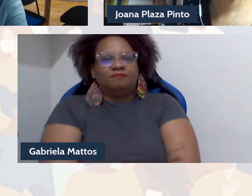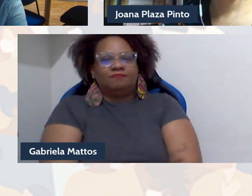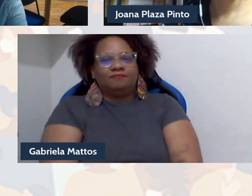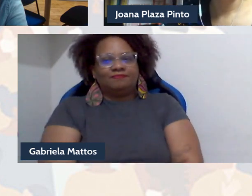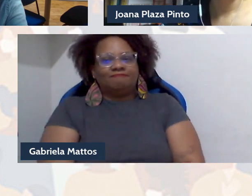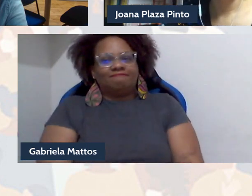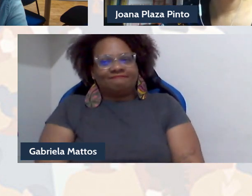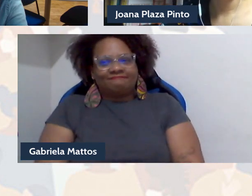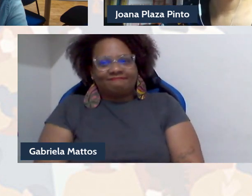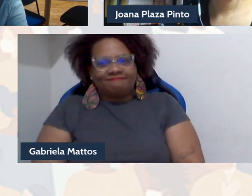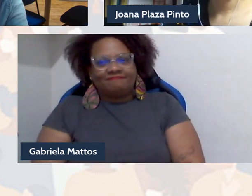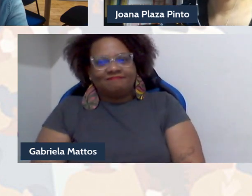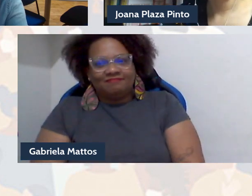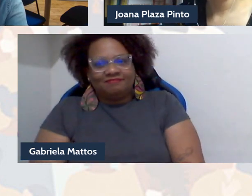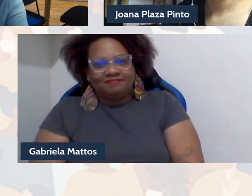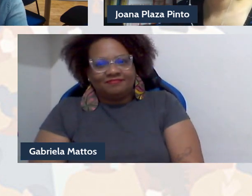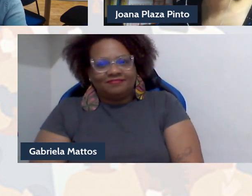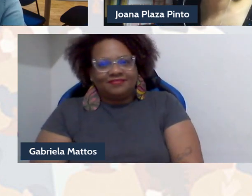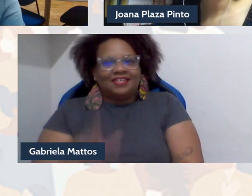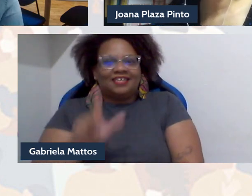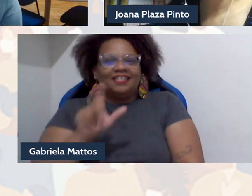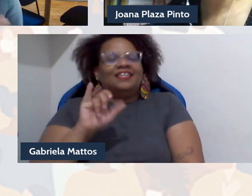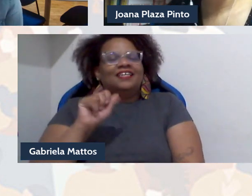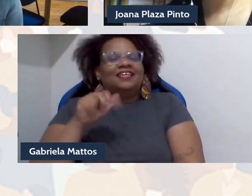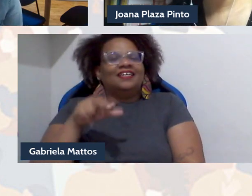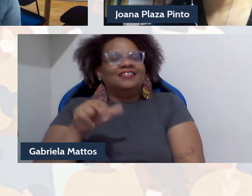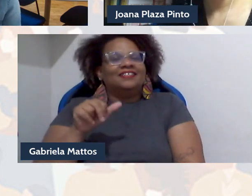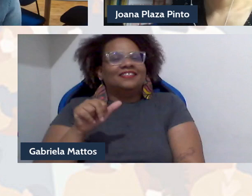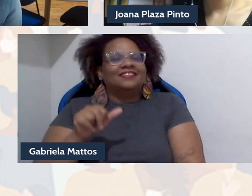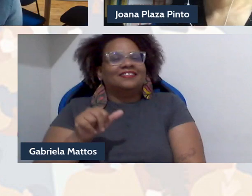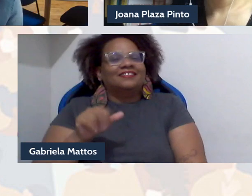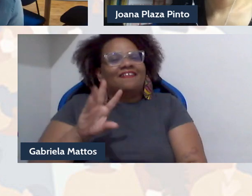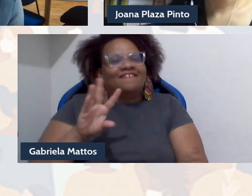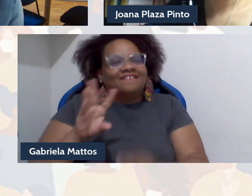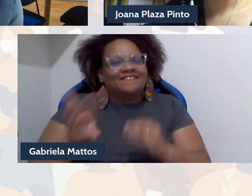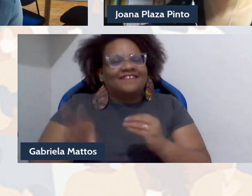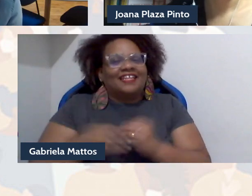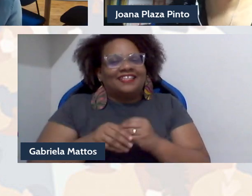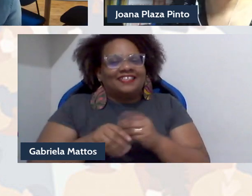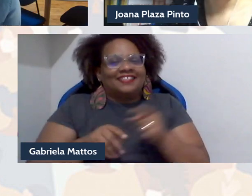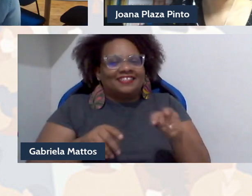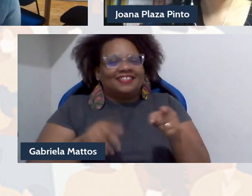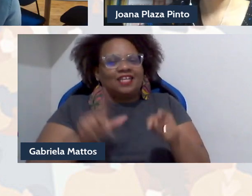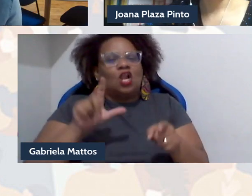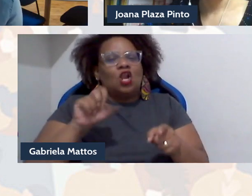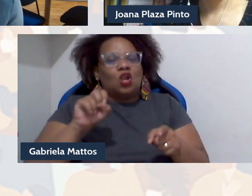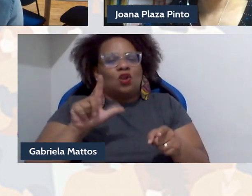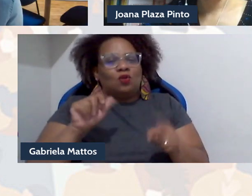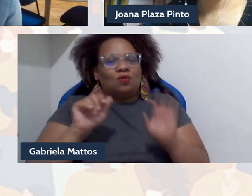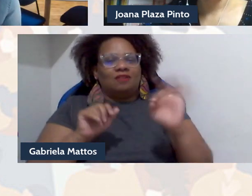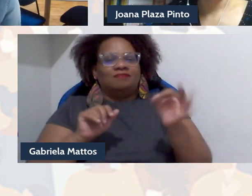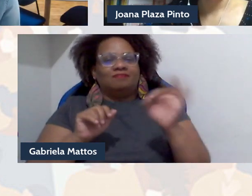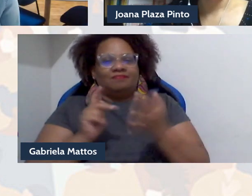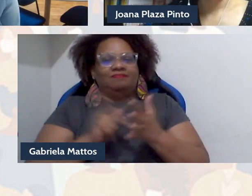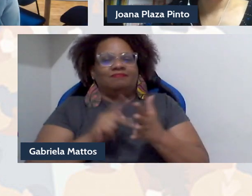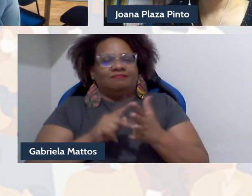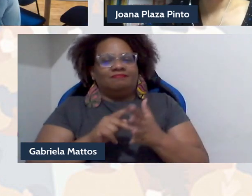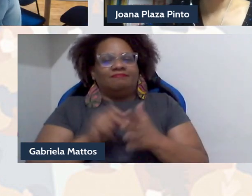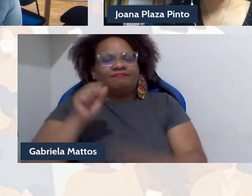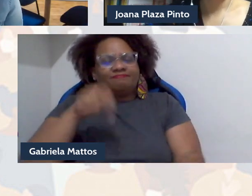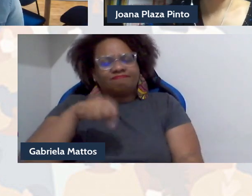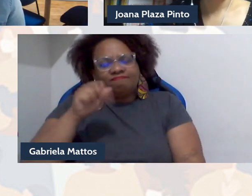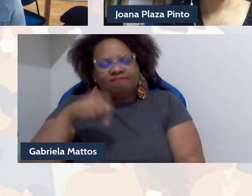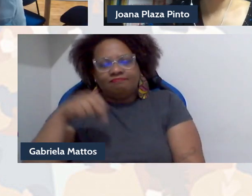Obrigada. Liana? Queria só pegar uma carona aí nessa última fala da Lola. Realmente, assim, é muito difícil, né, a